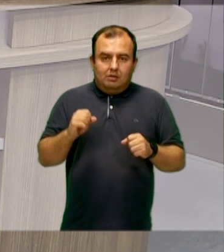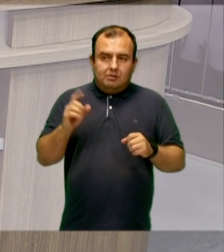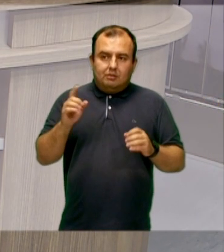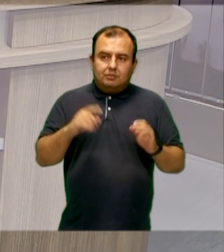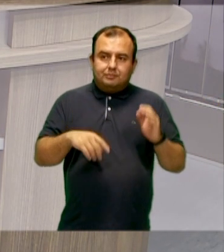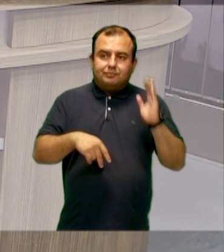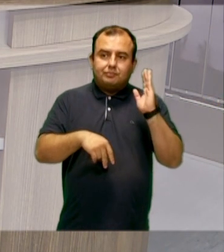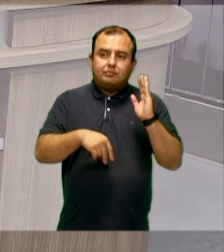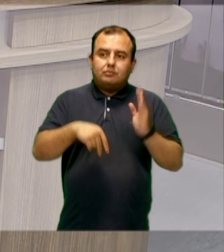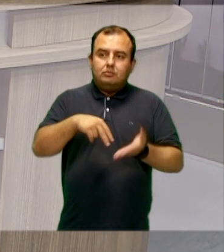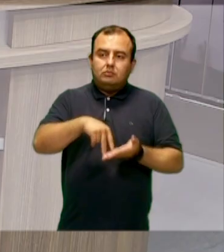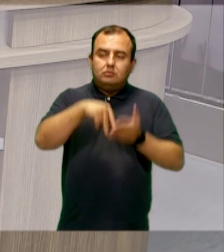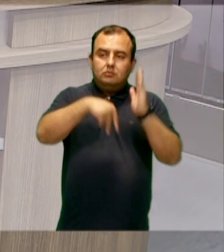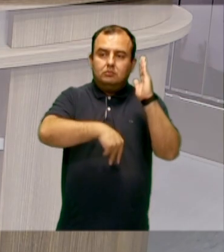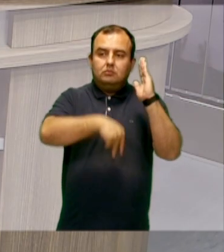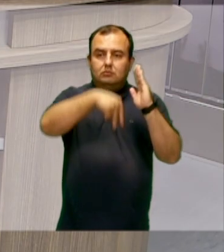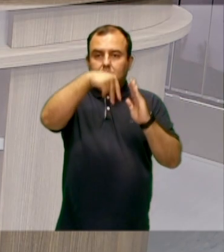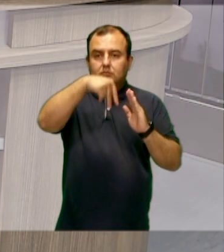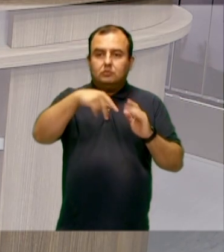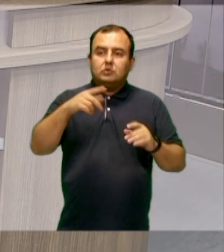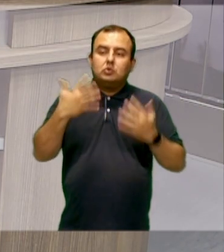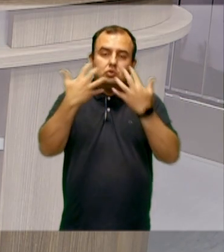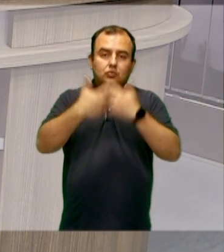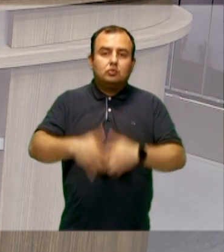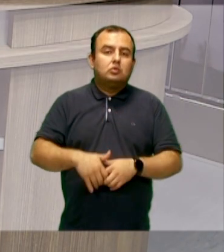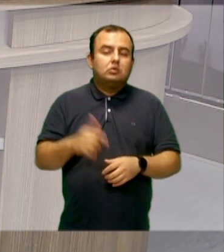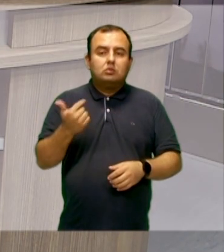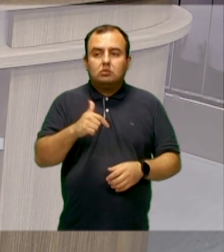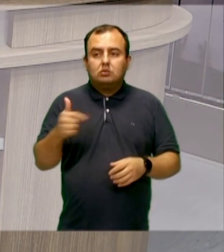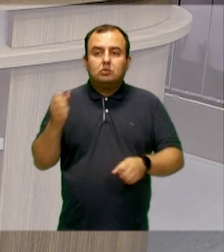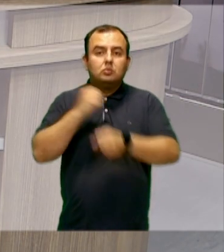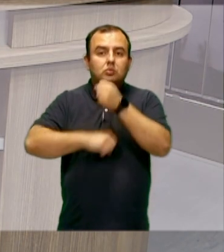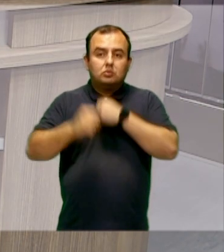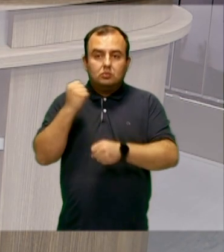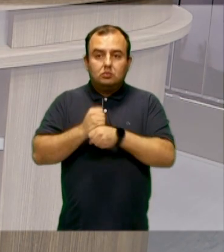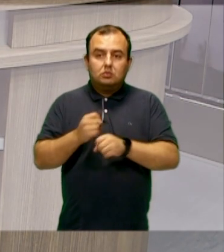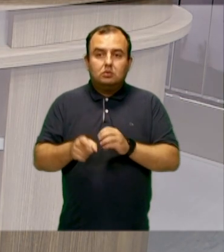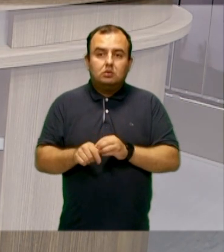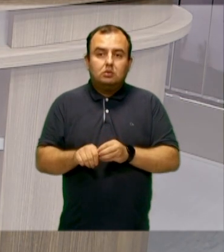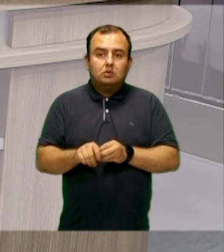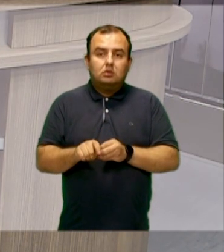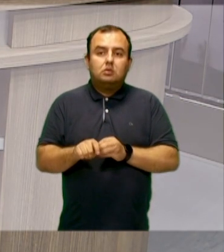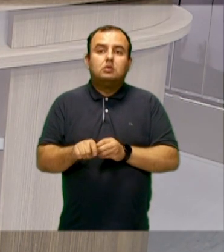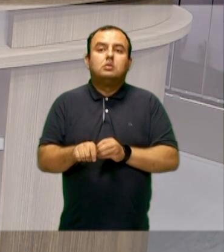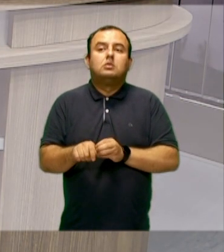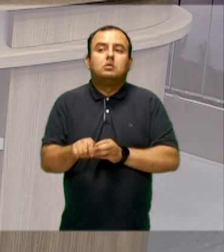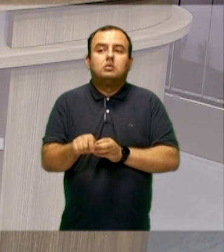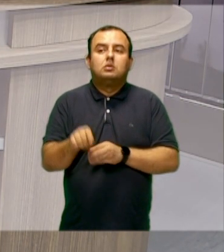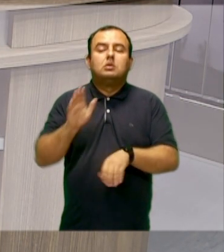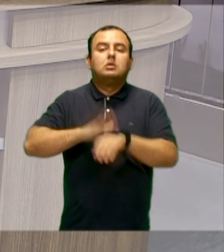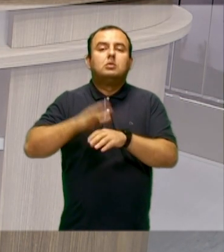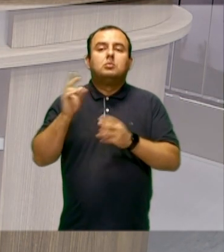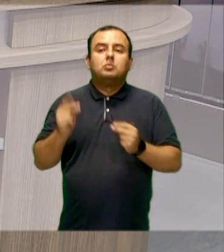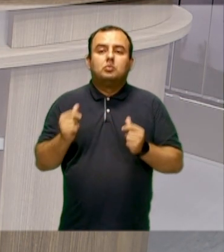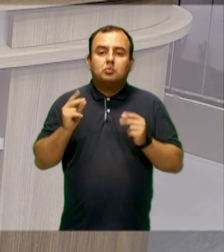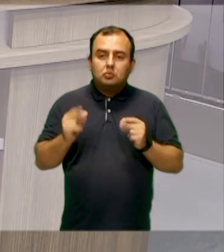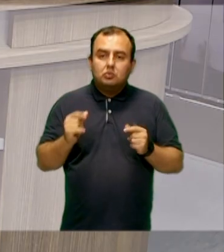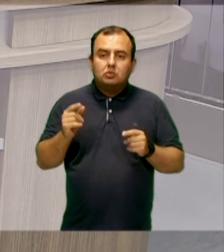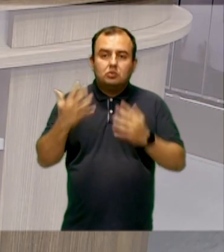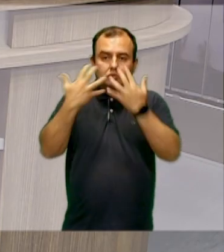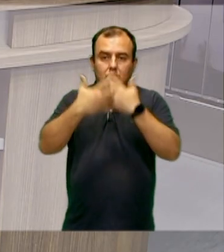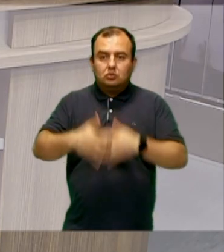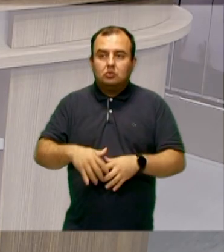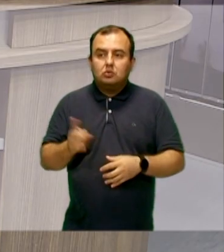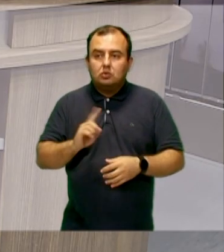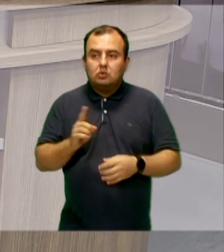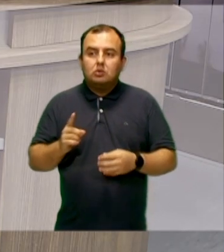elevador do Paço, que estava sem funcionar o ano passado. Há um bom tempo, né? Ficou muito tempo, né? Ficou muito tempo. Exato, estão